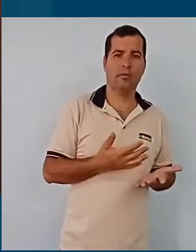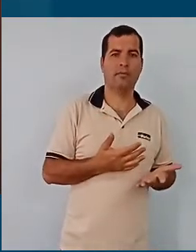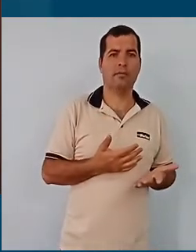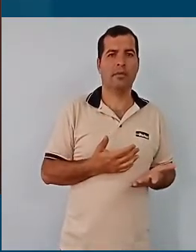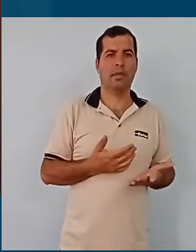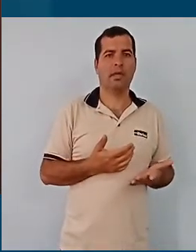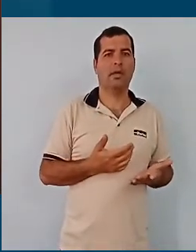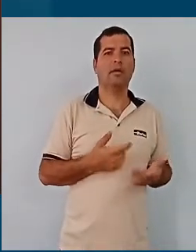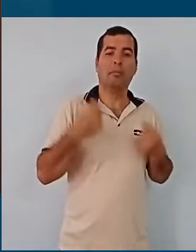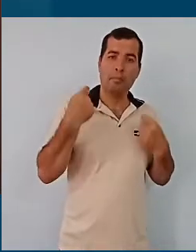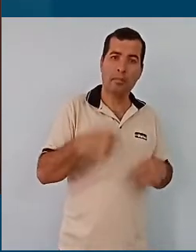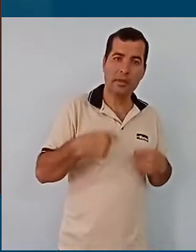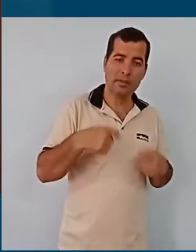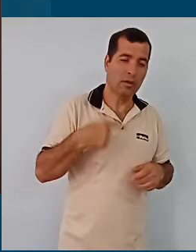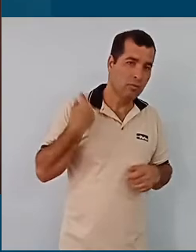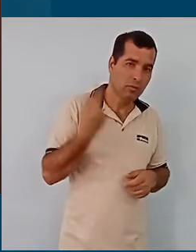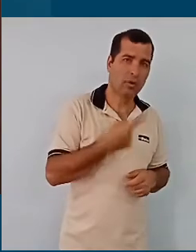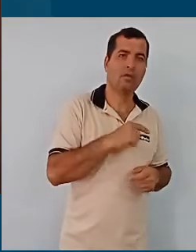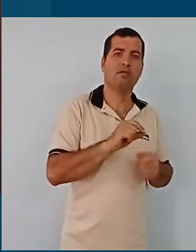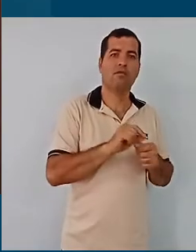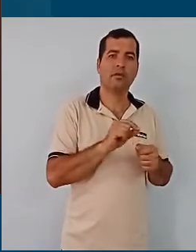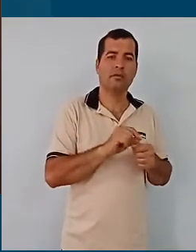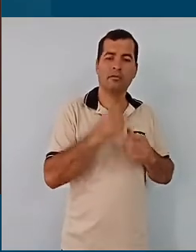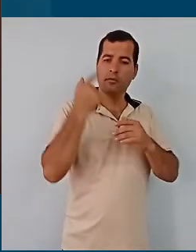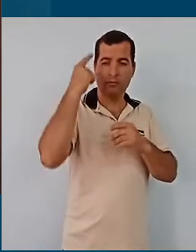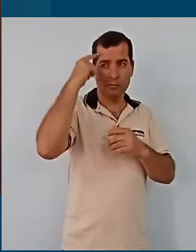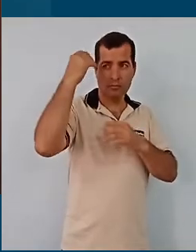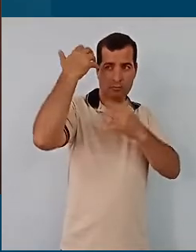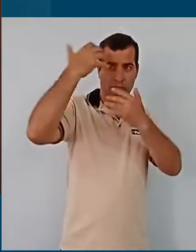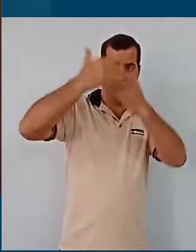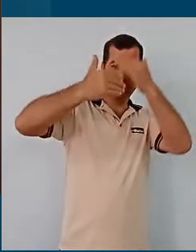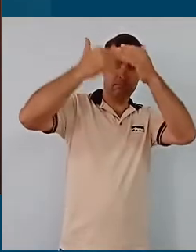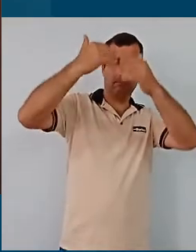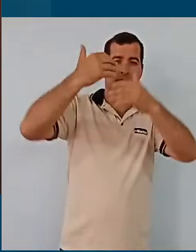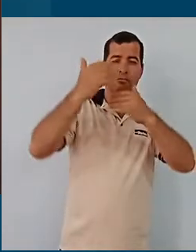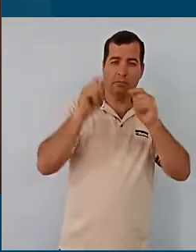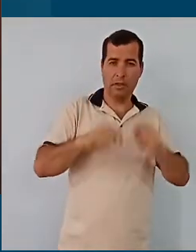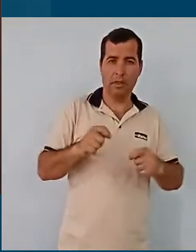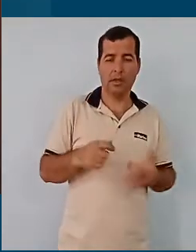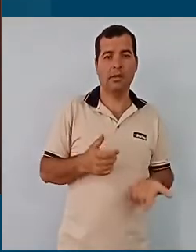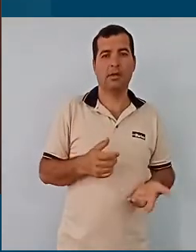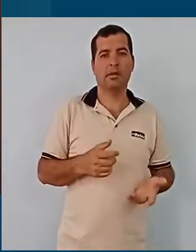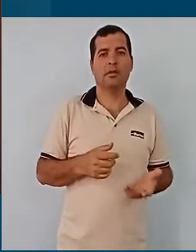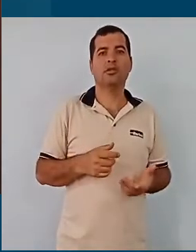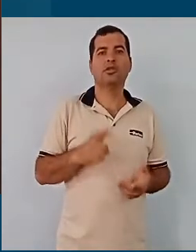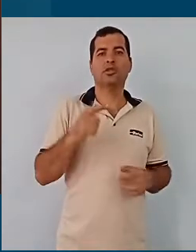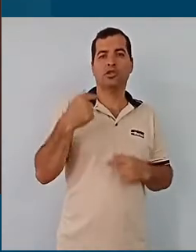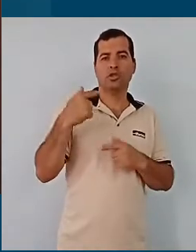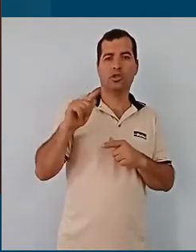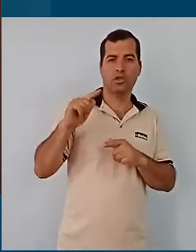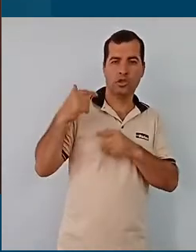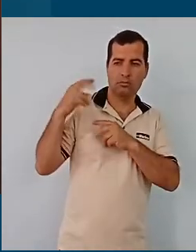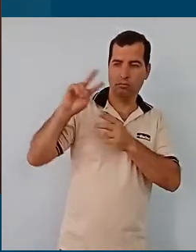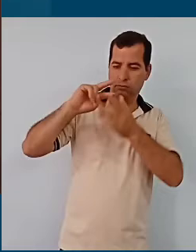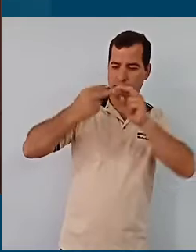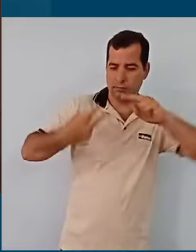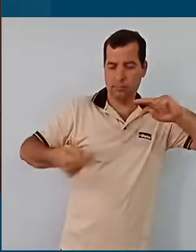algo a ser feito para ajudar no amadurecimento do cérebro, que tem um componente genético, mas também